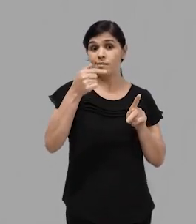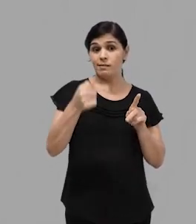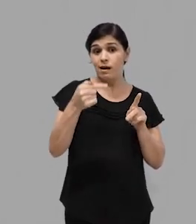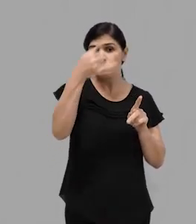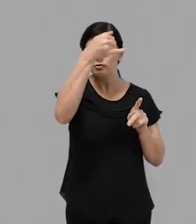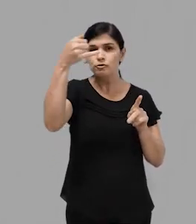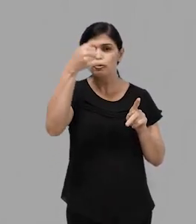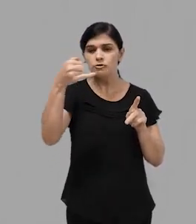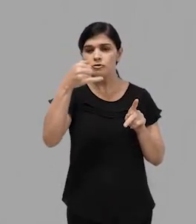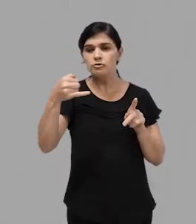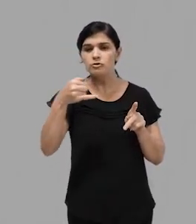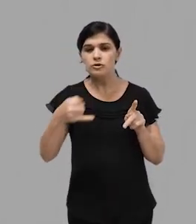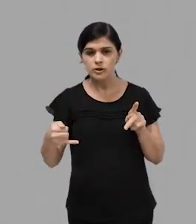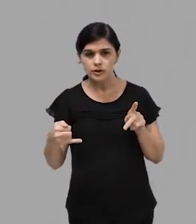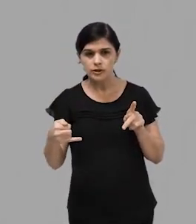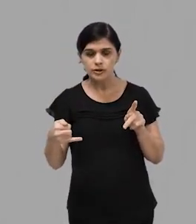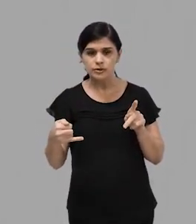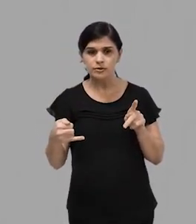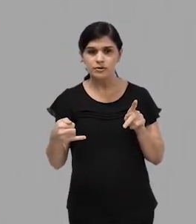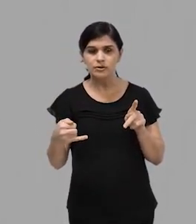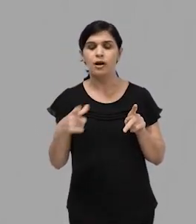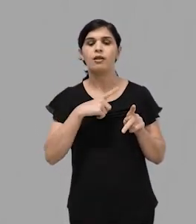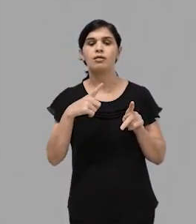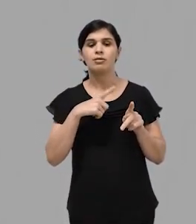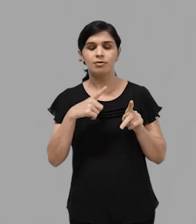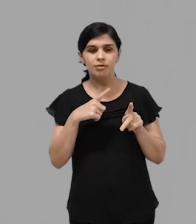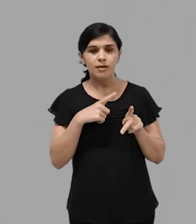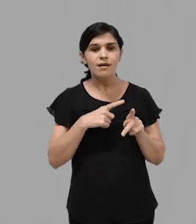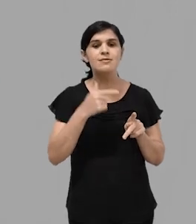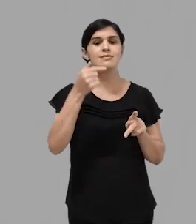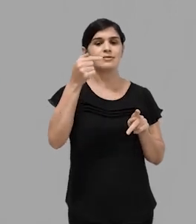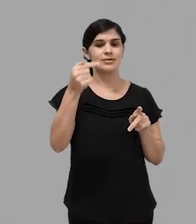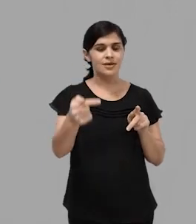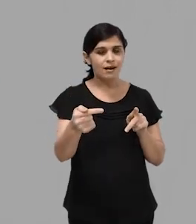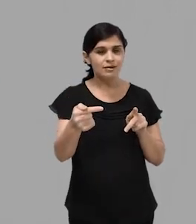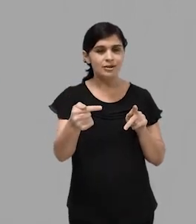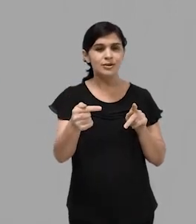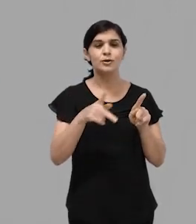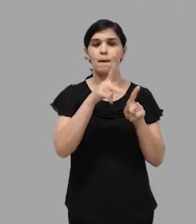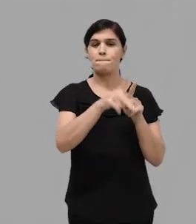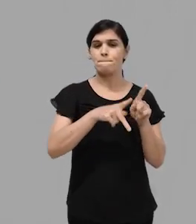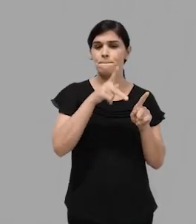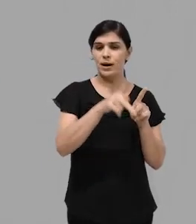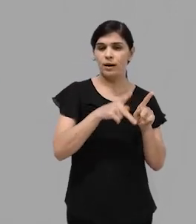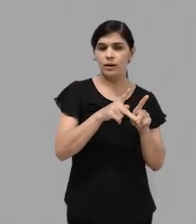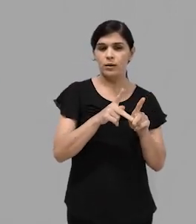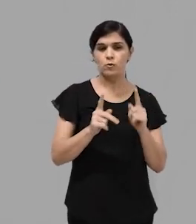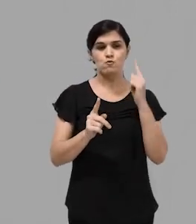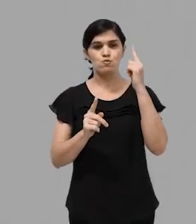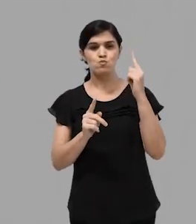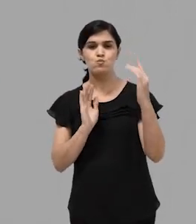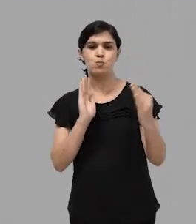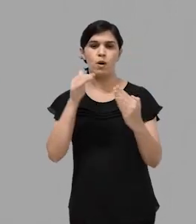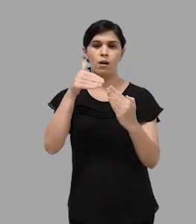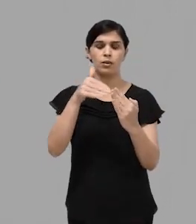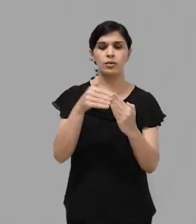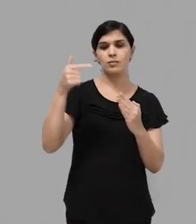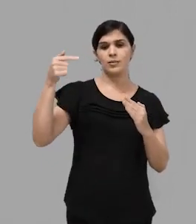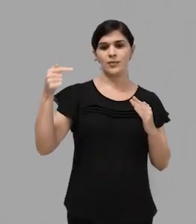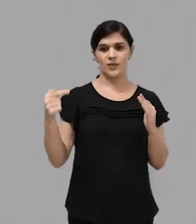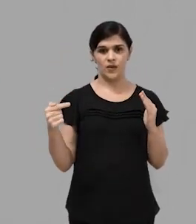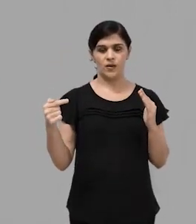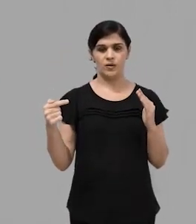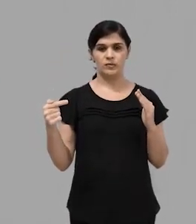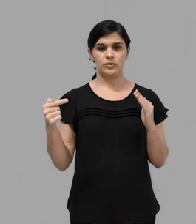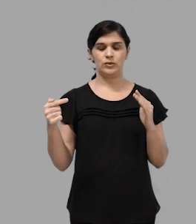horizontais. Ou seja, nós temos 7 períodos, de 1 a 7. O período ele vai indicar